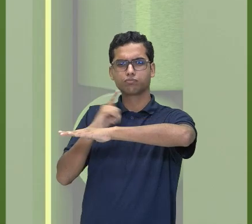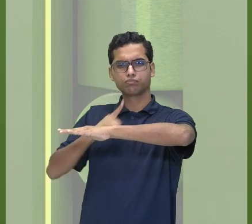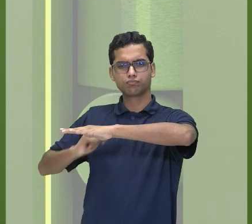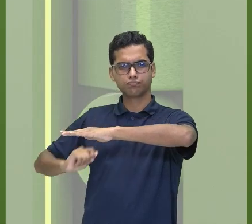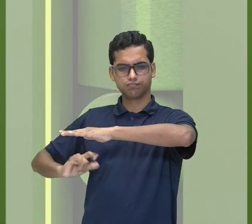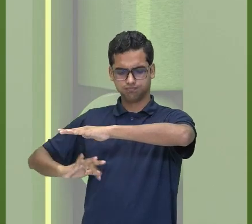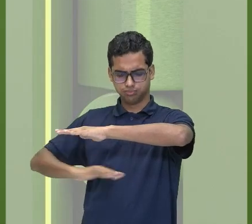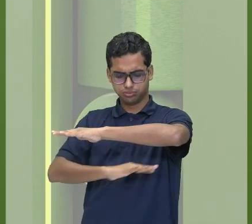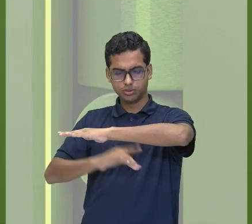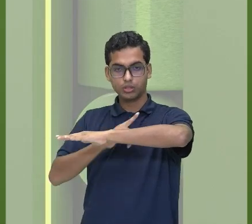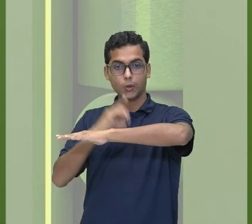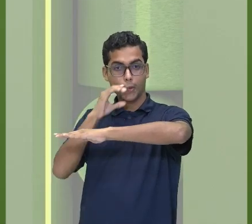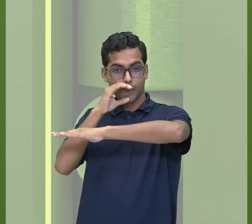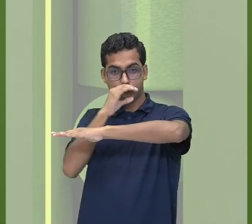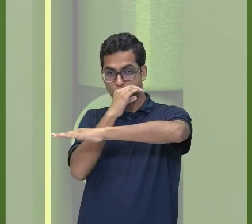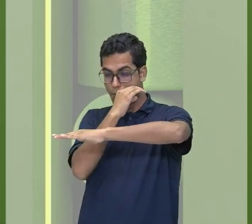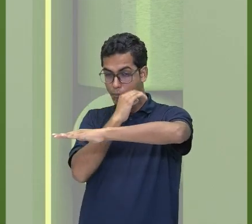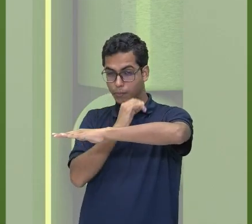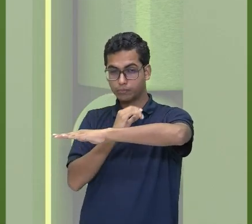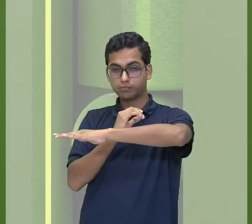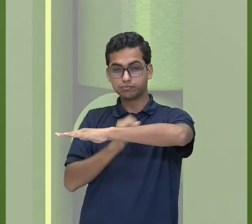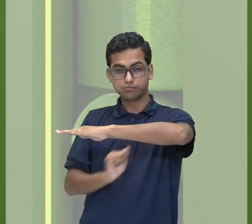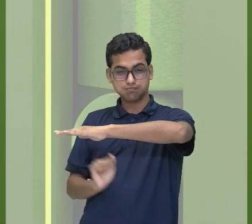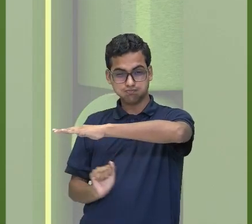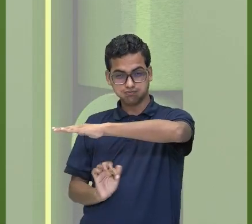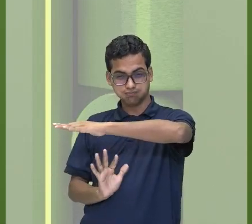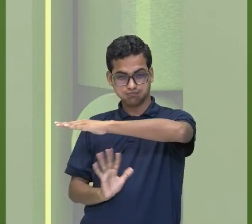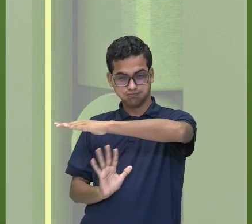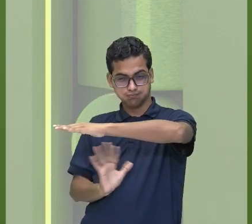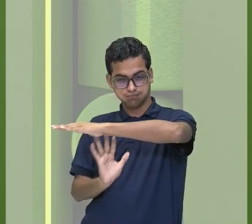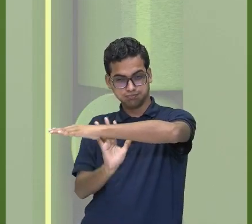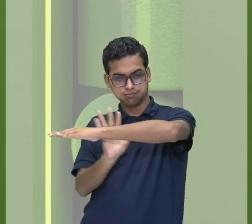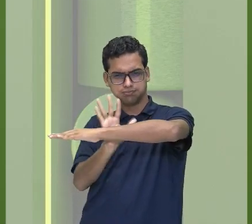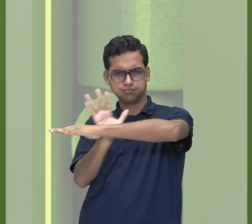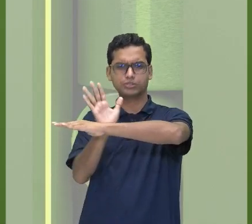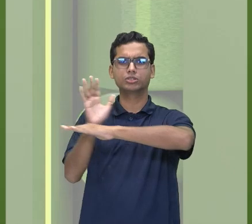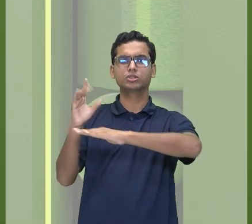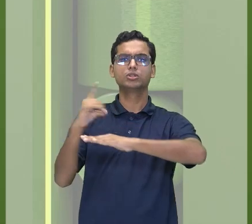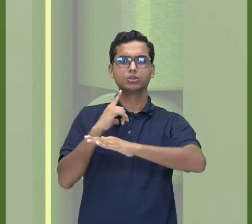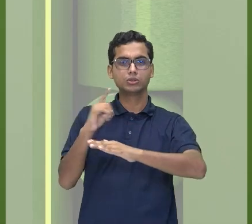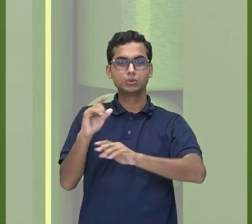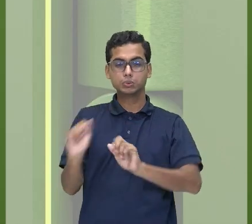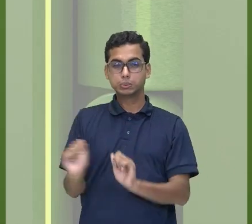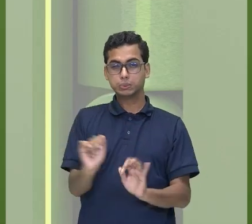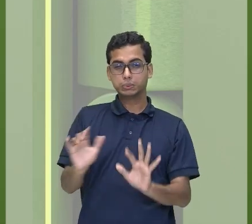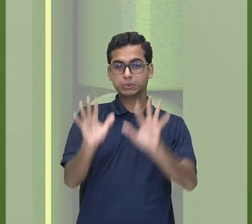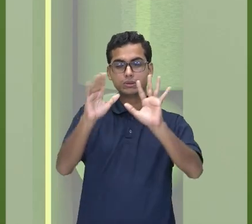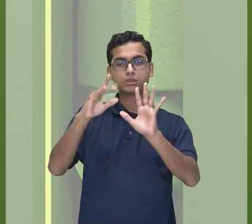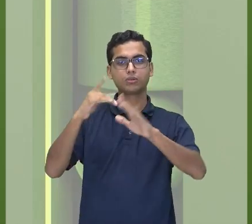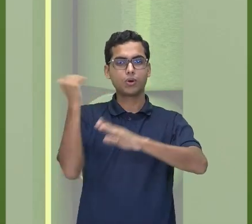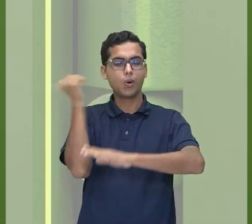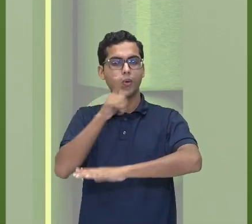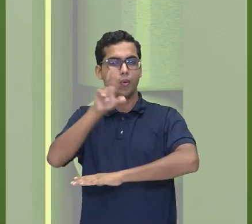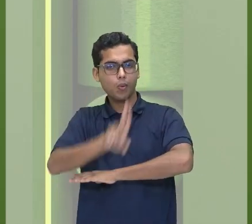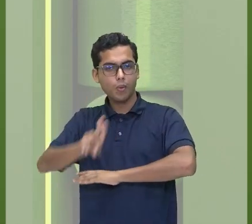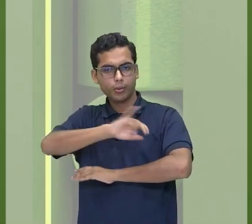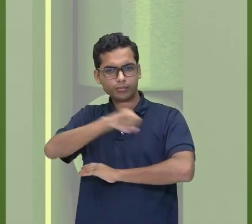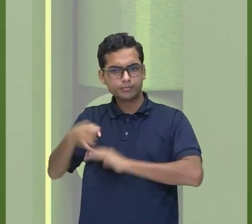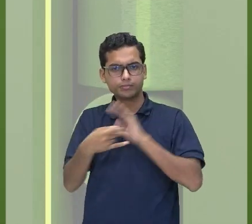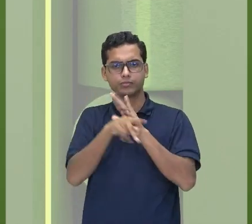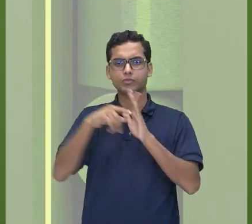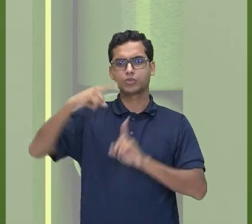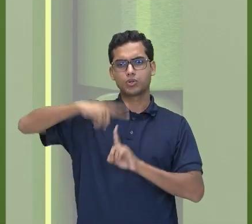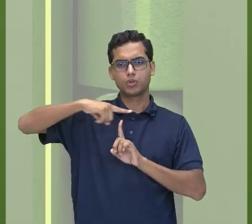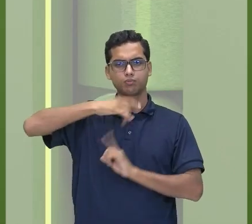ele pode emergir, né, e aí as pessoas vão utilizar esse calor como fonte de energia também